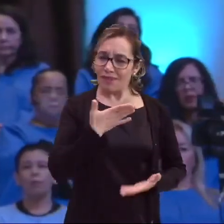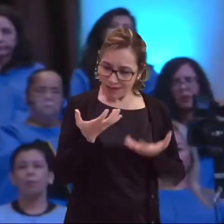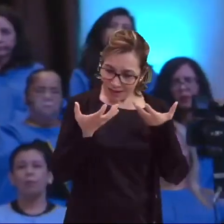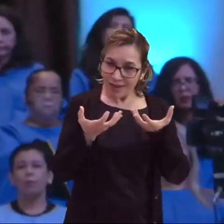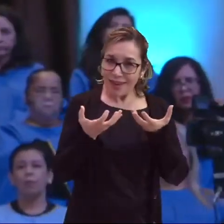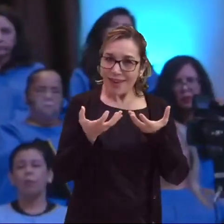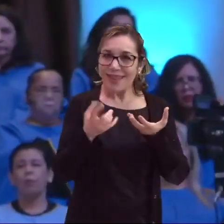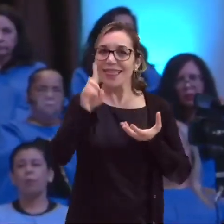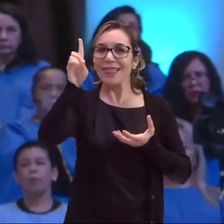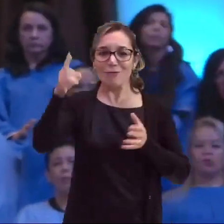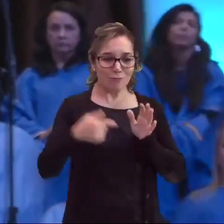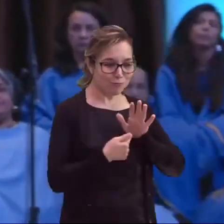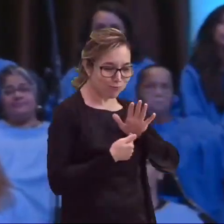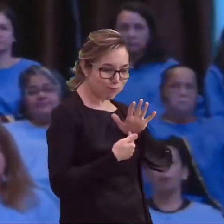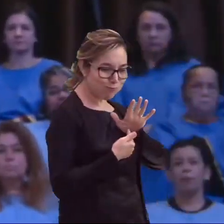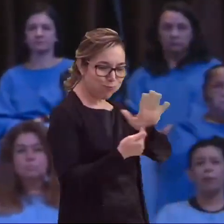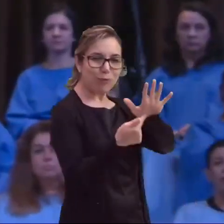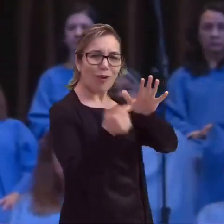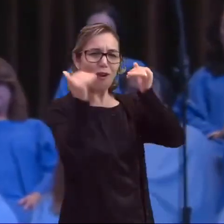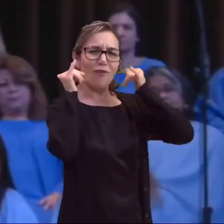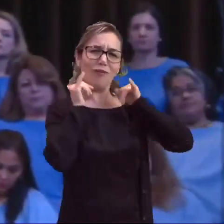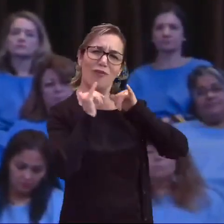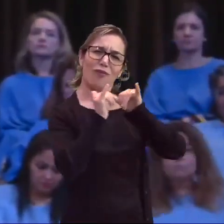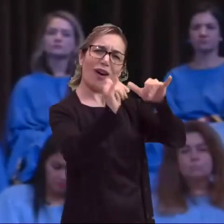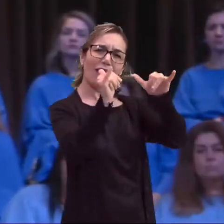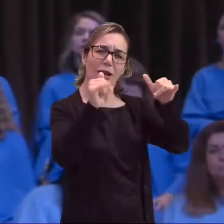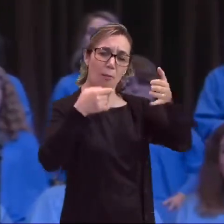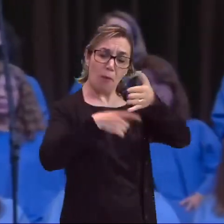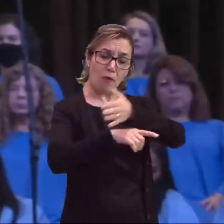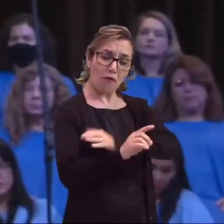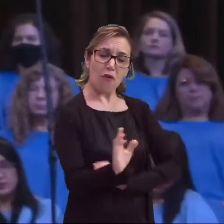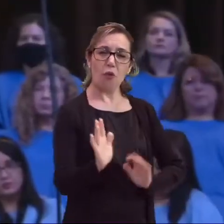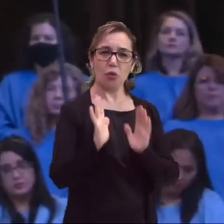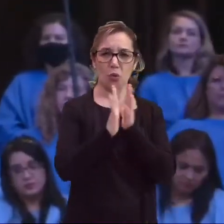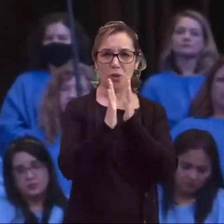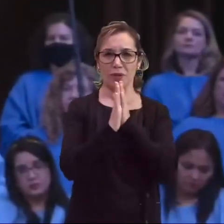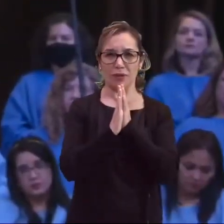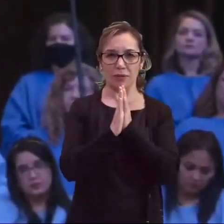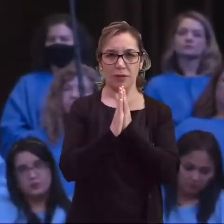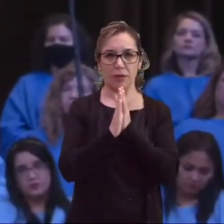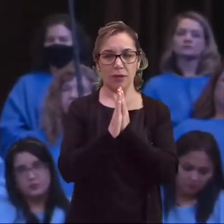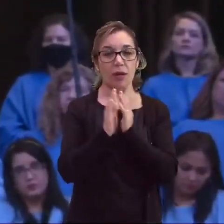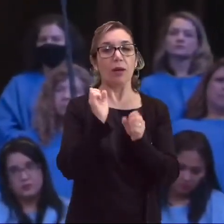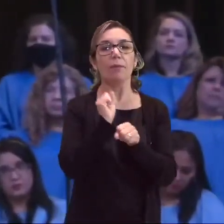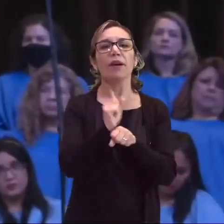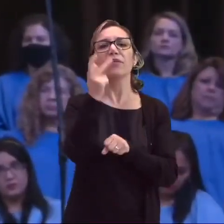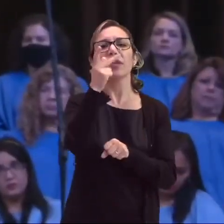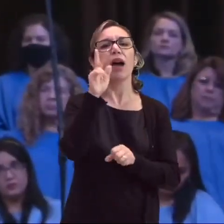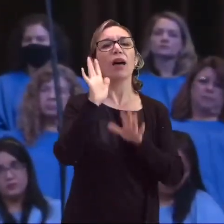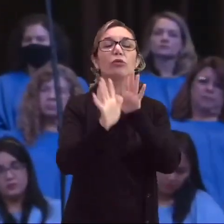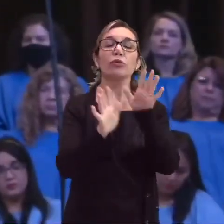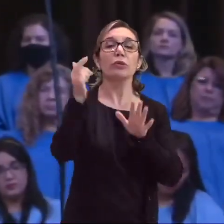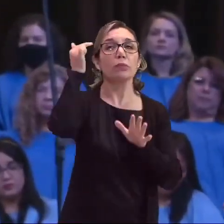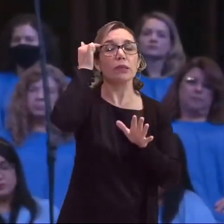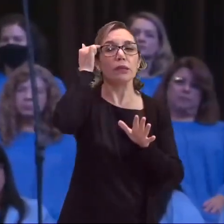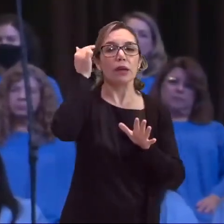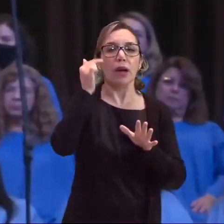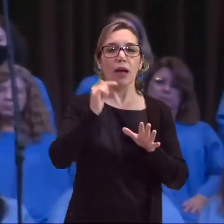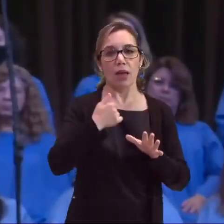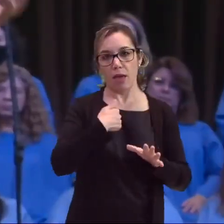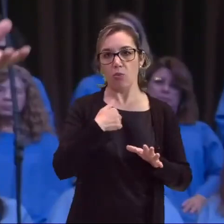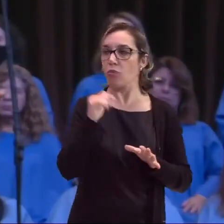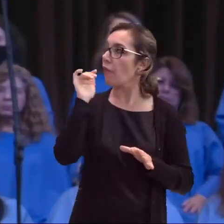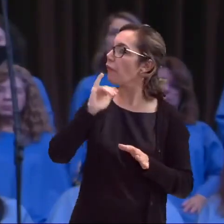essas pessoas e aí a oração Deixa de ser um monólogo na presença de Deus e